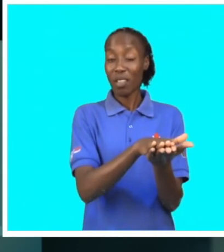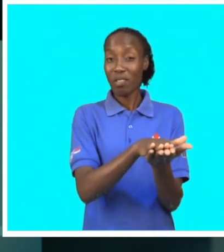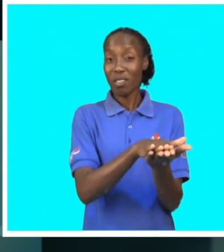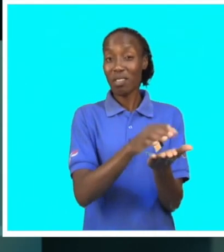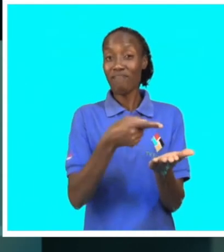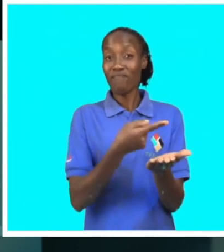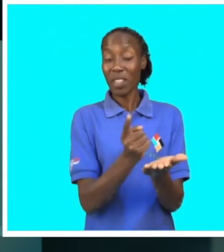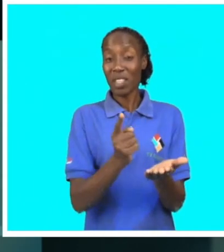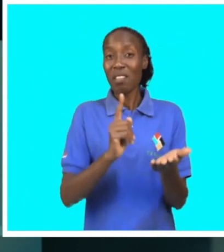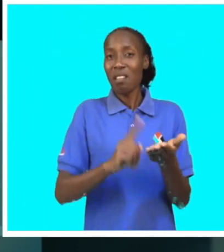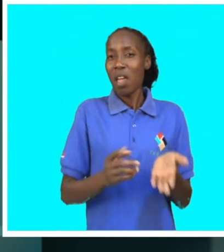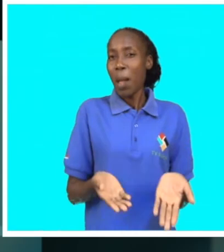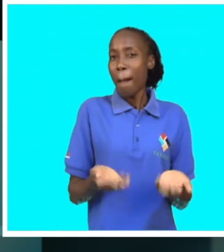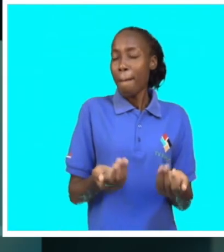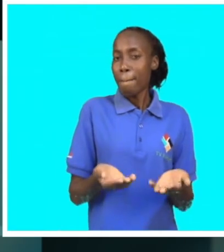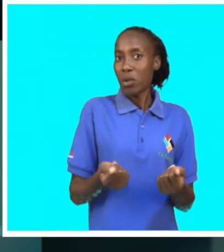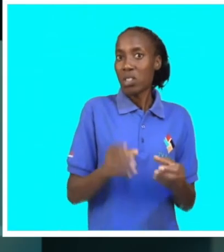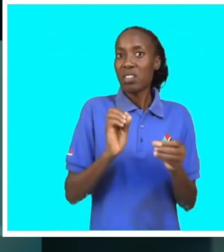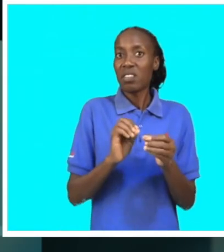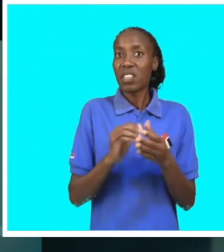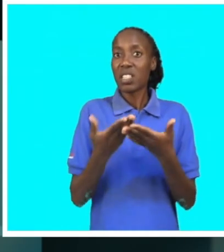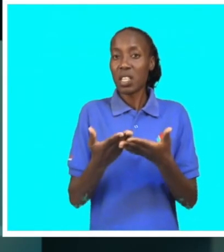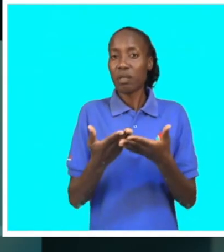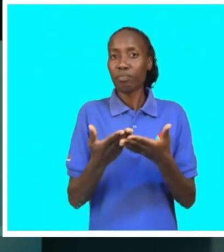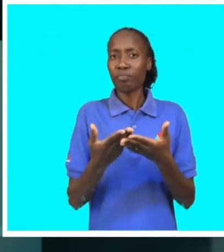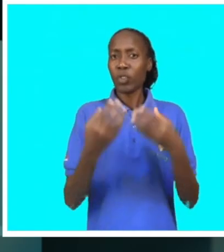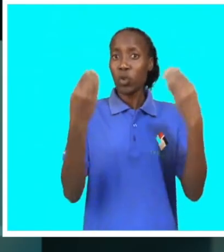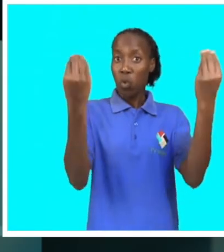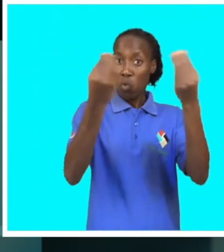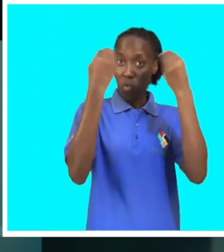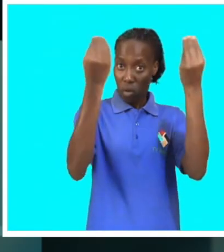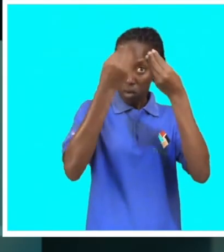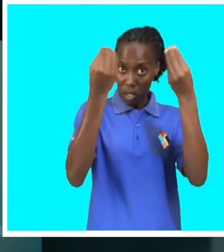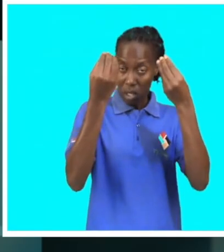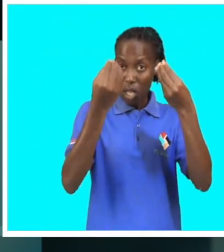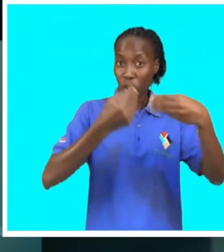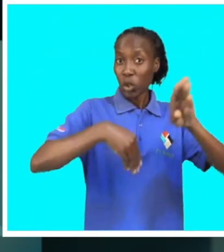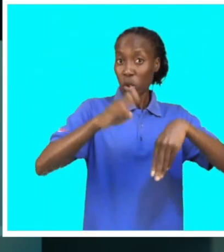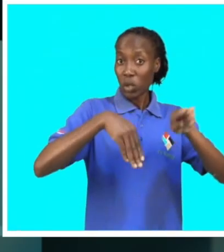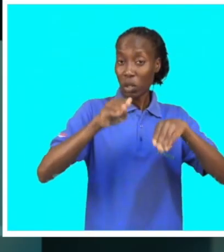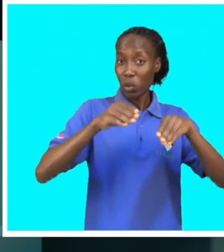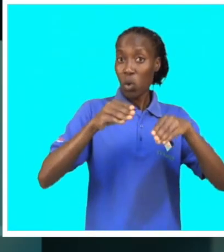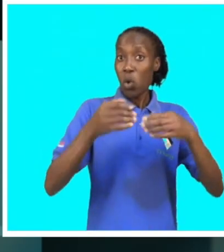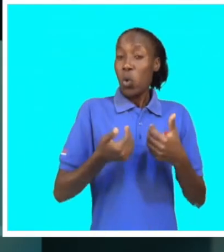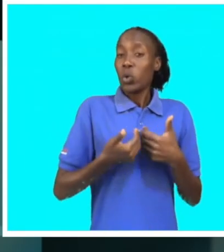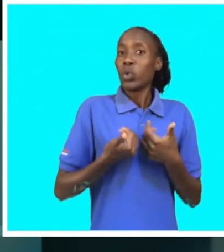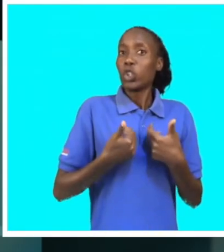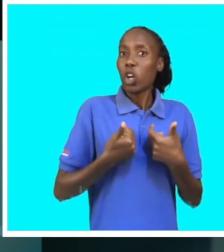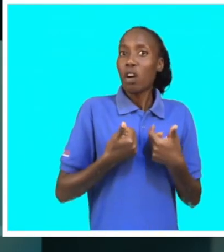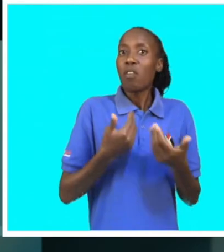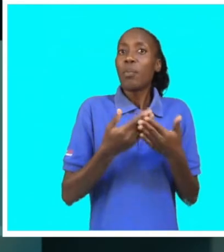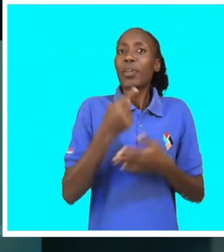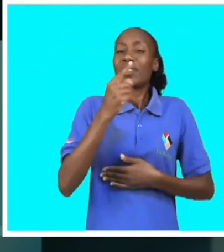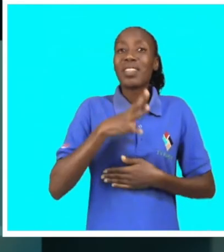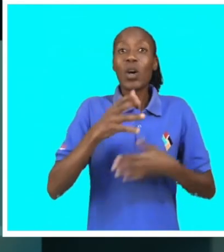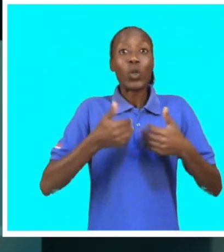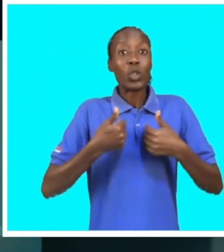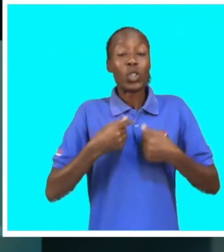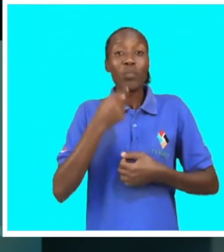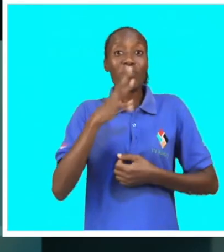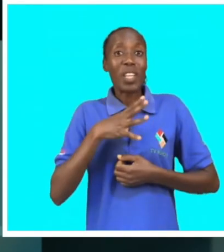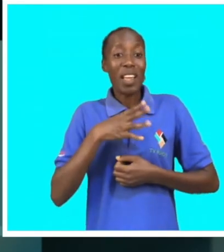espaço em que possivelmente se possa privilegiar a formação de jogadores moçambicanos jovens. Quando digo jovens,